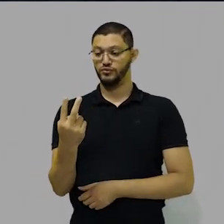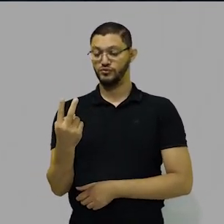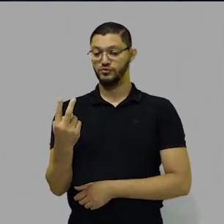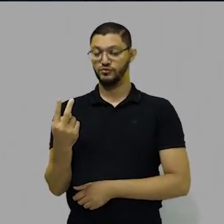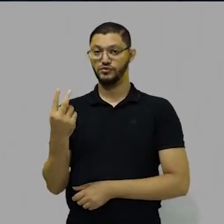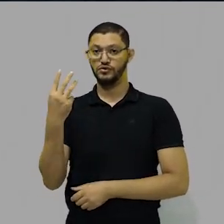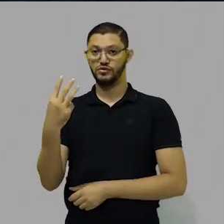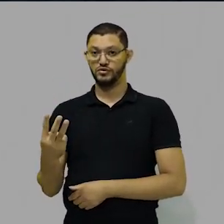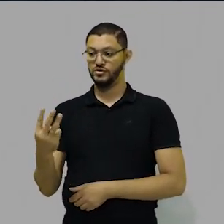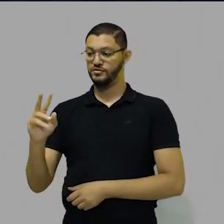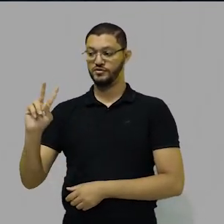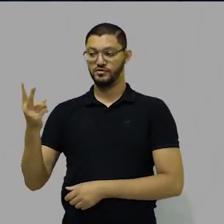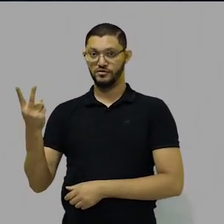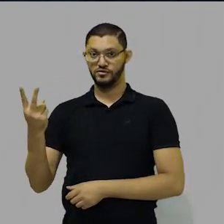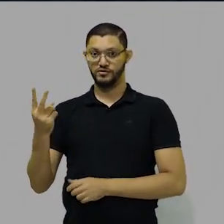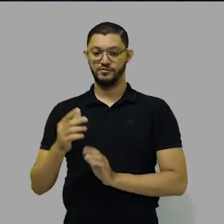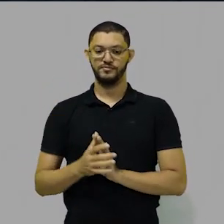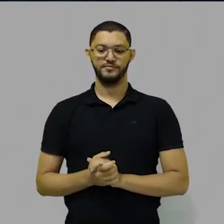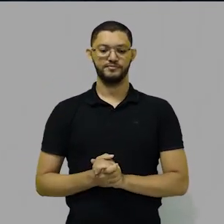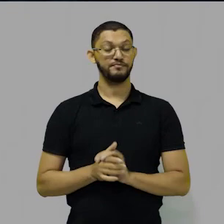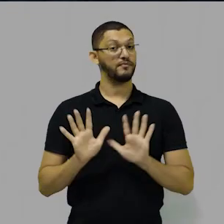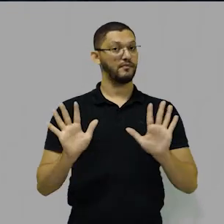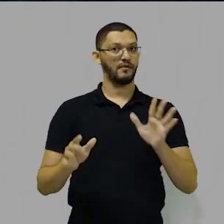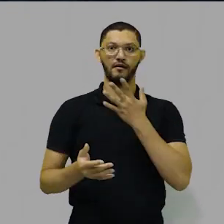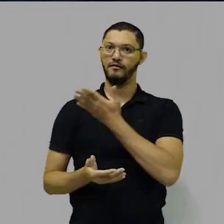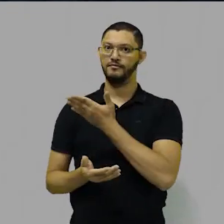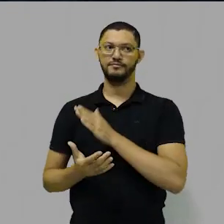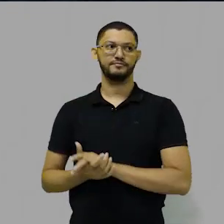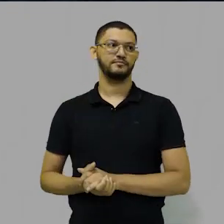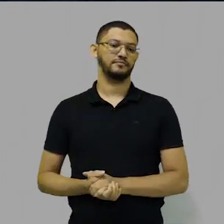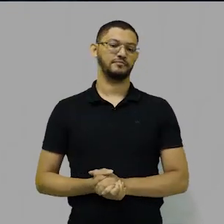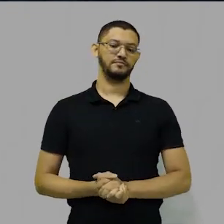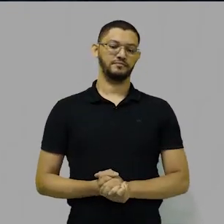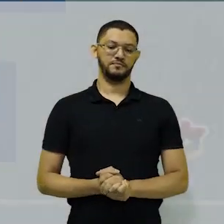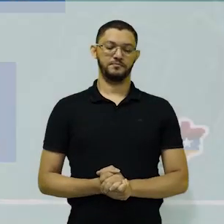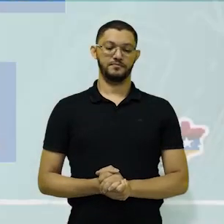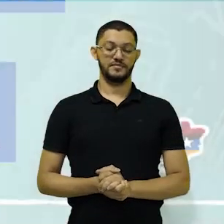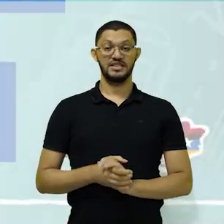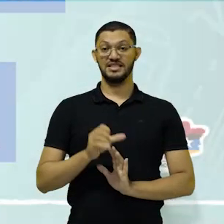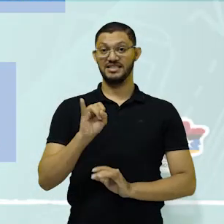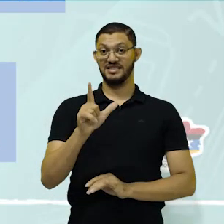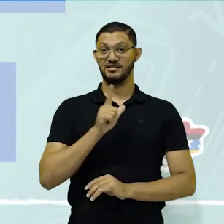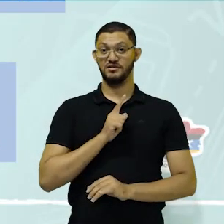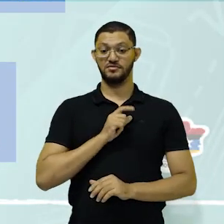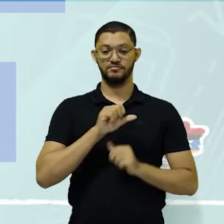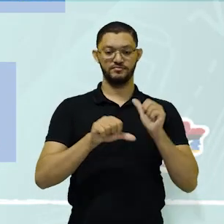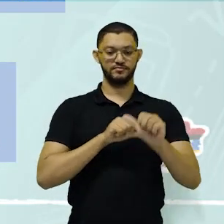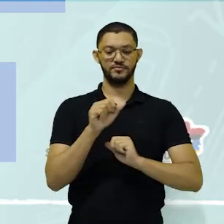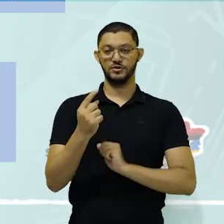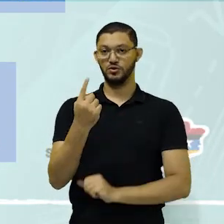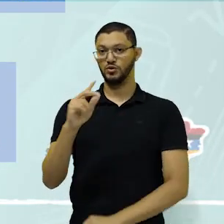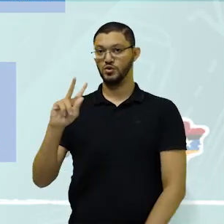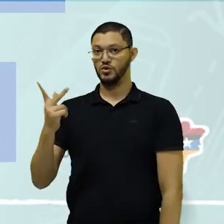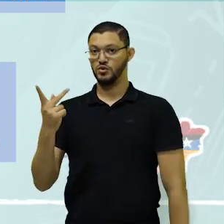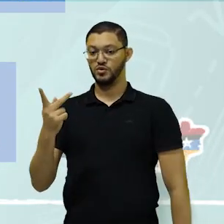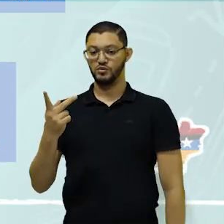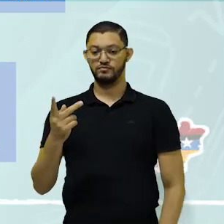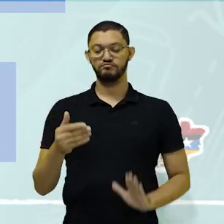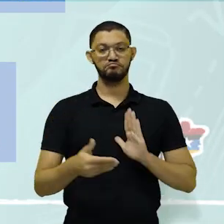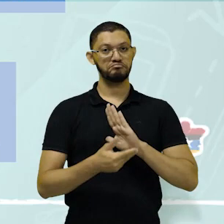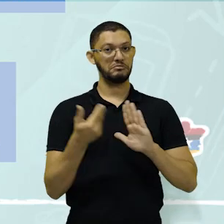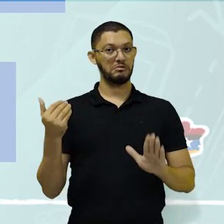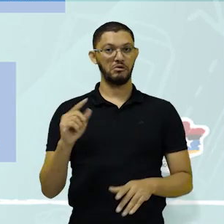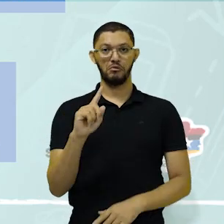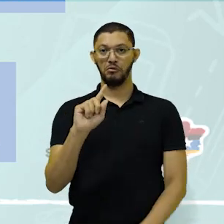dos 3 hidrogênios. Olha só aqui na tela. Se houver a troca de um hidrogênio, ou seja, saiu